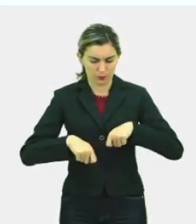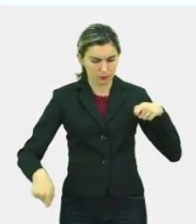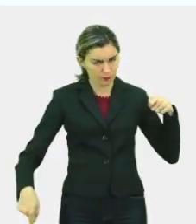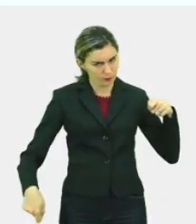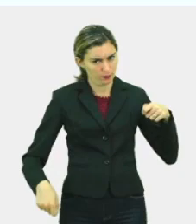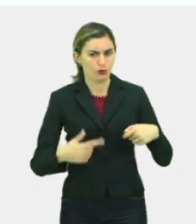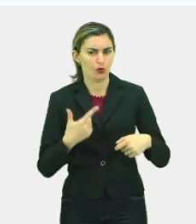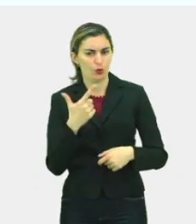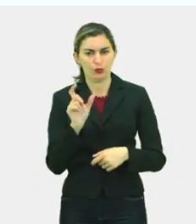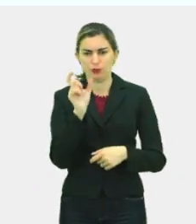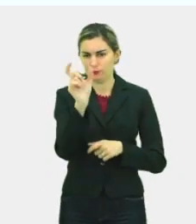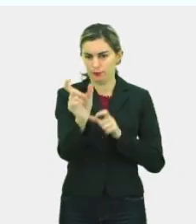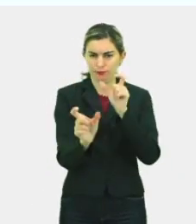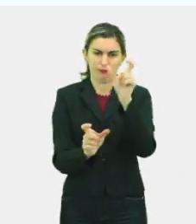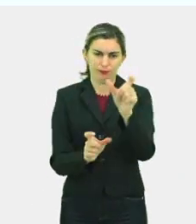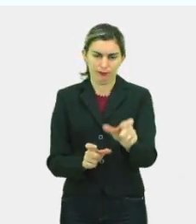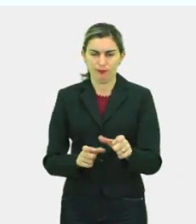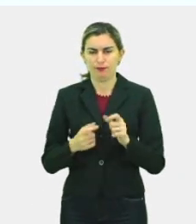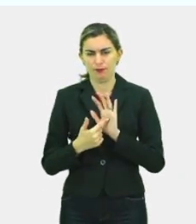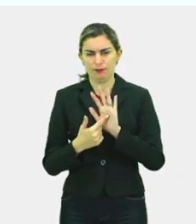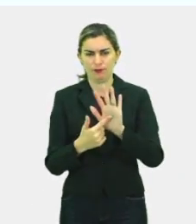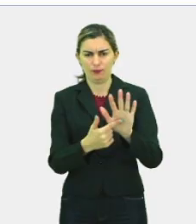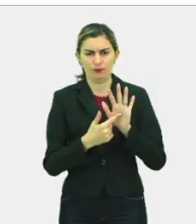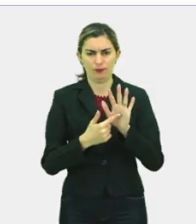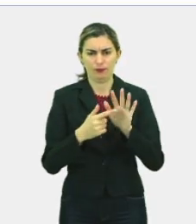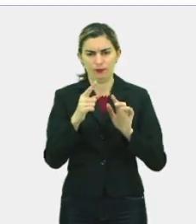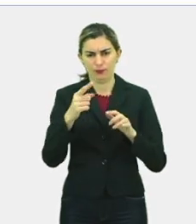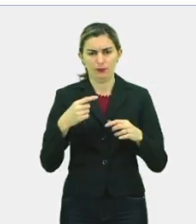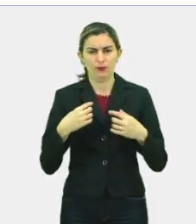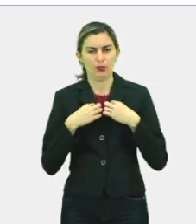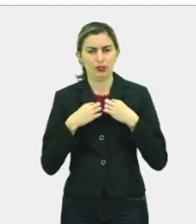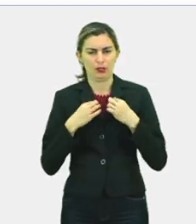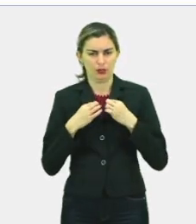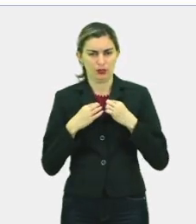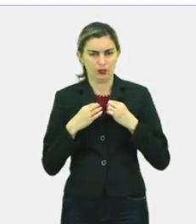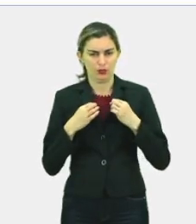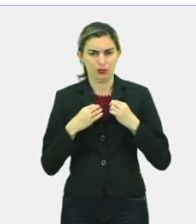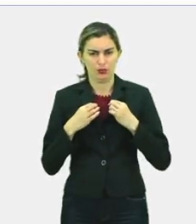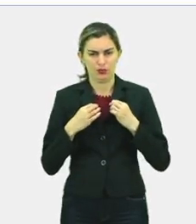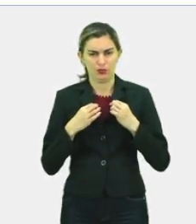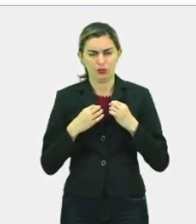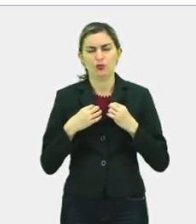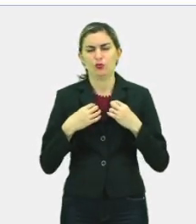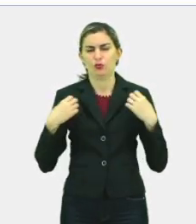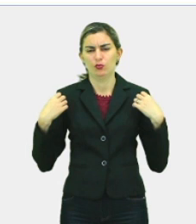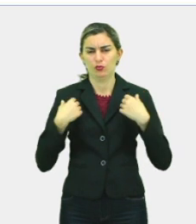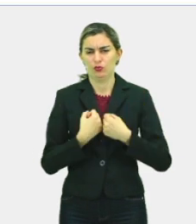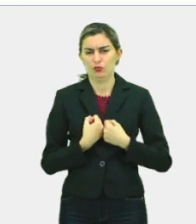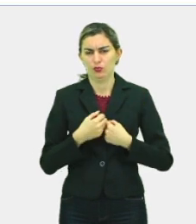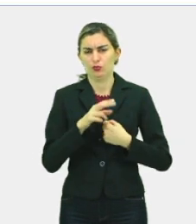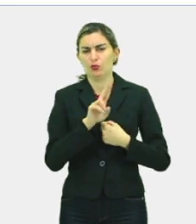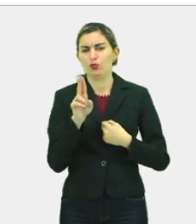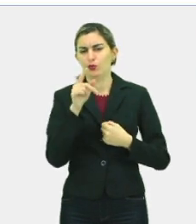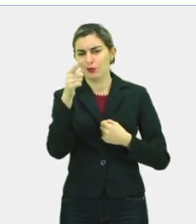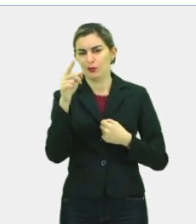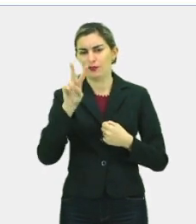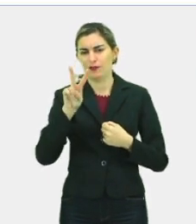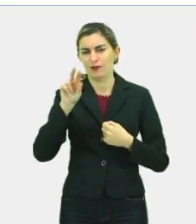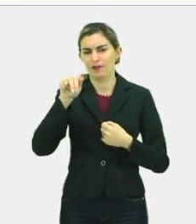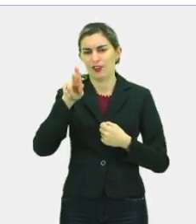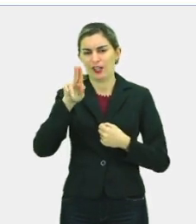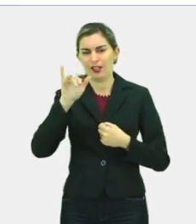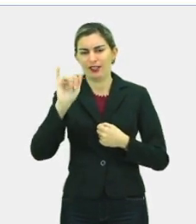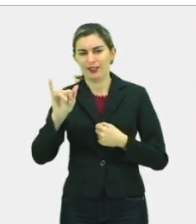tem outra palavra. Então, como aparece aí na tela para vocês, vamos lá aprender. O casaco do judogi é chamado